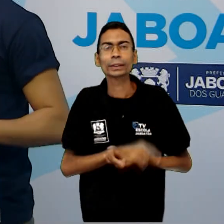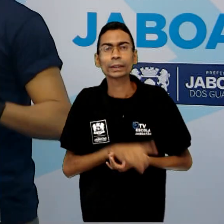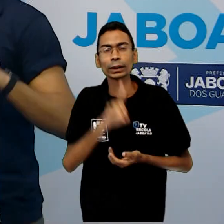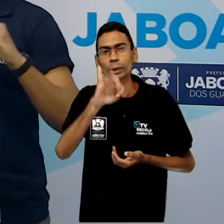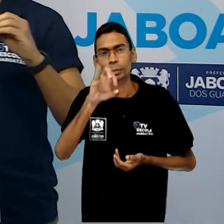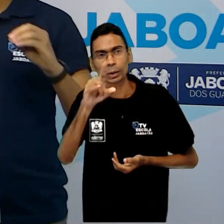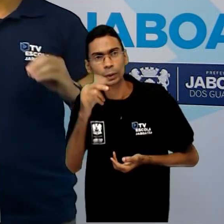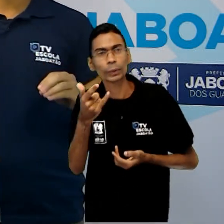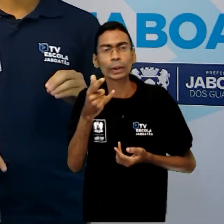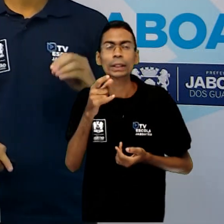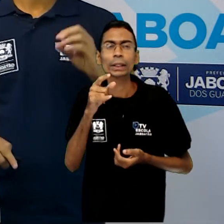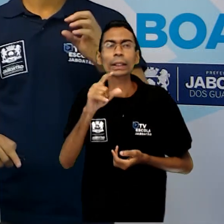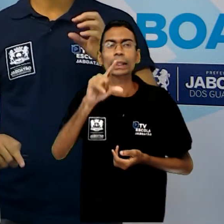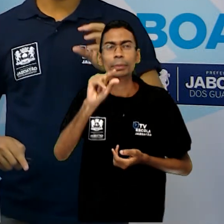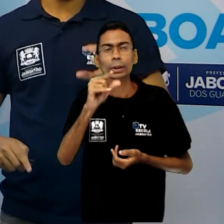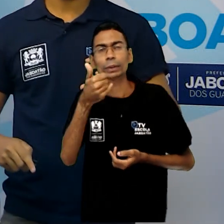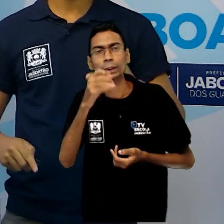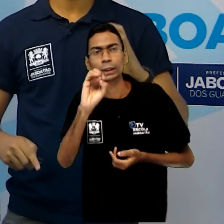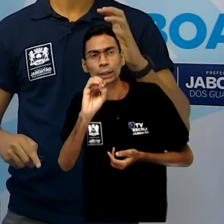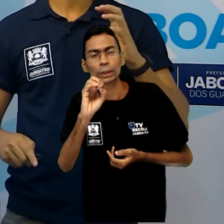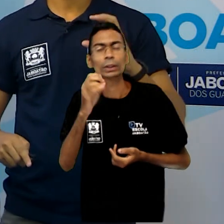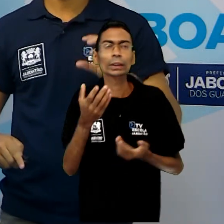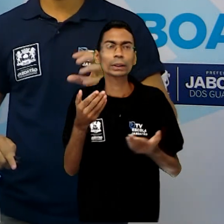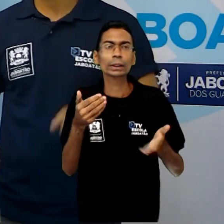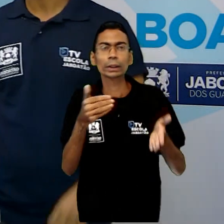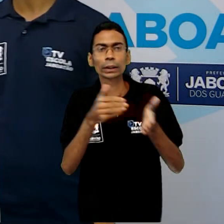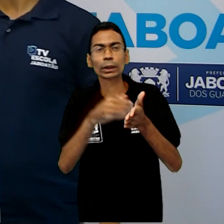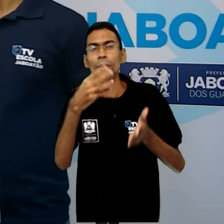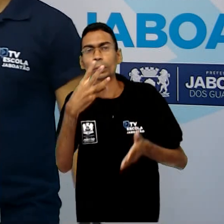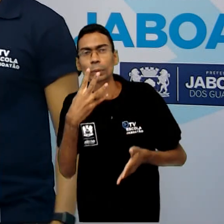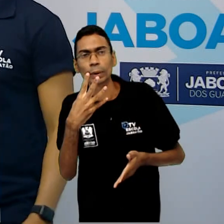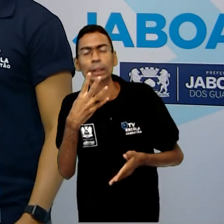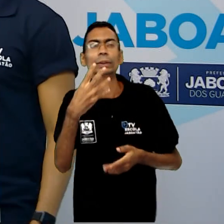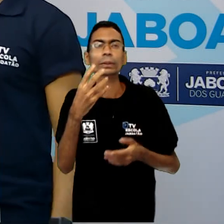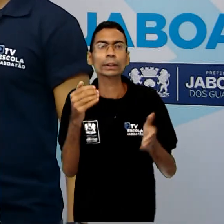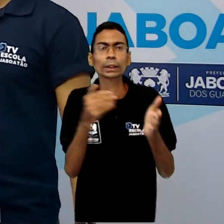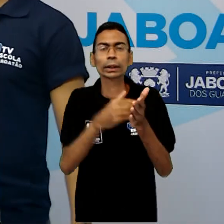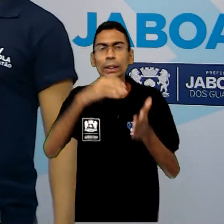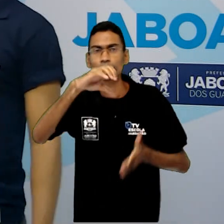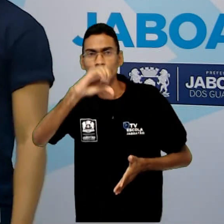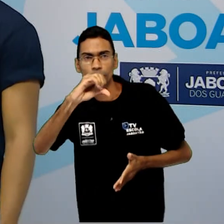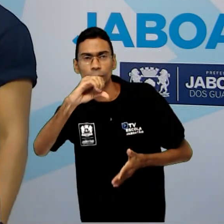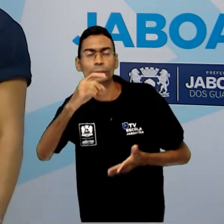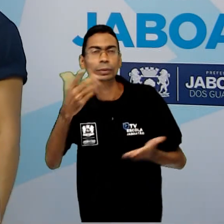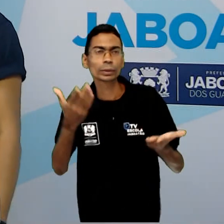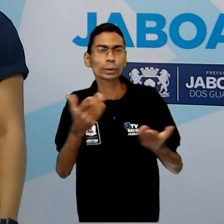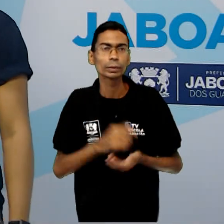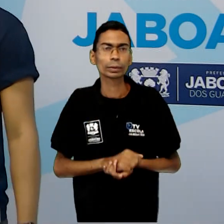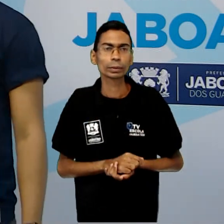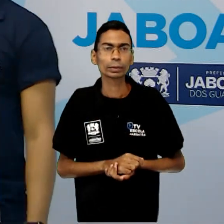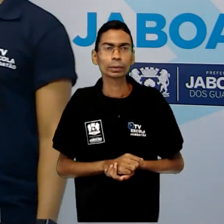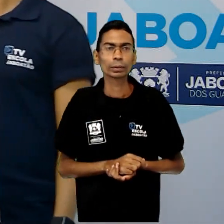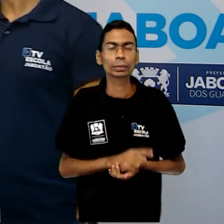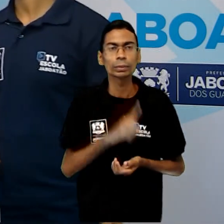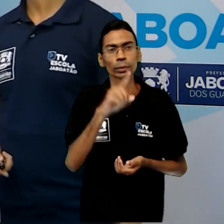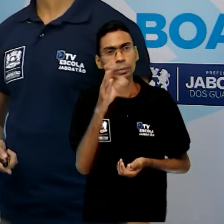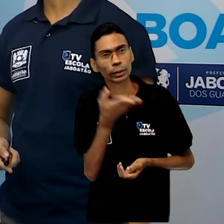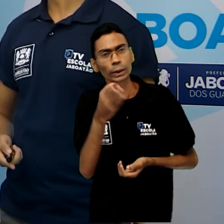na forma ordinal, do 4º ao 9º. Observem, 1/2,